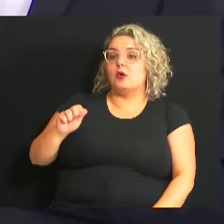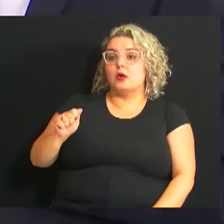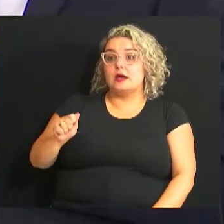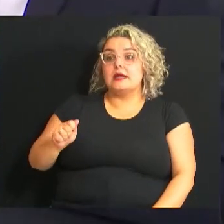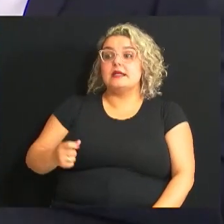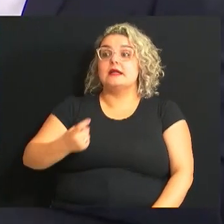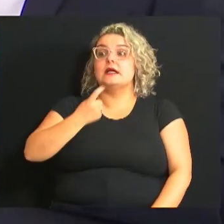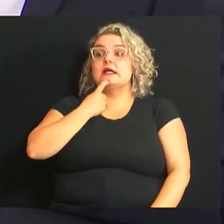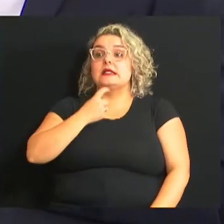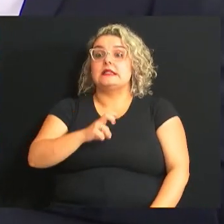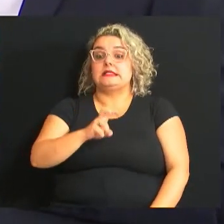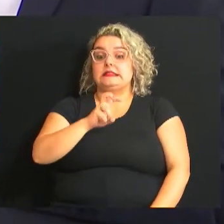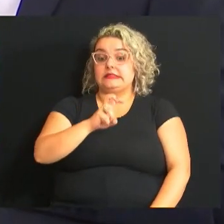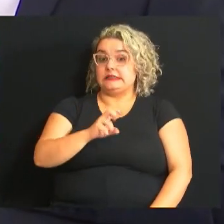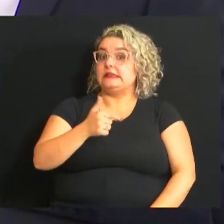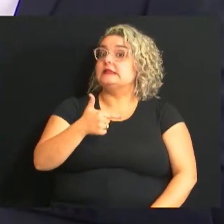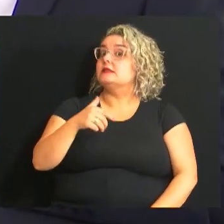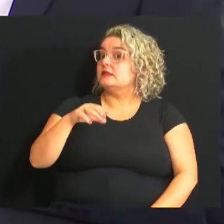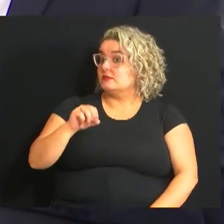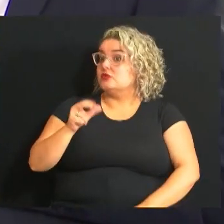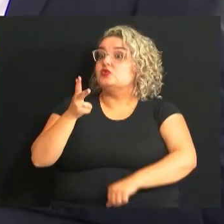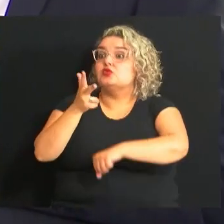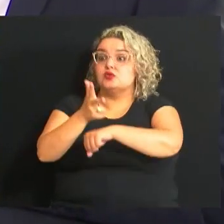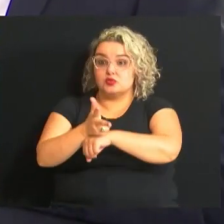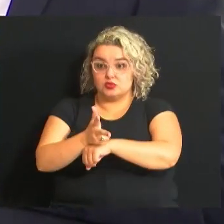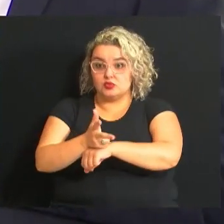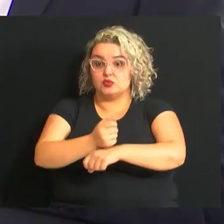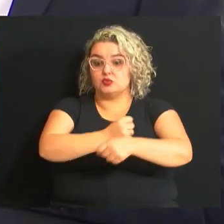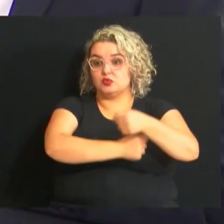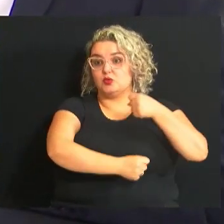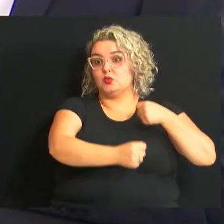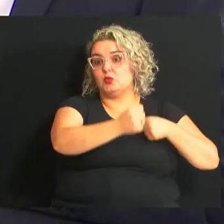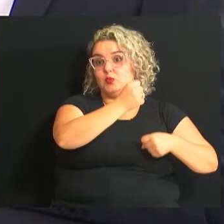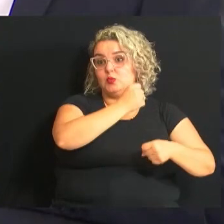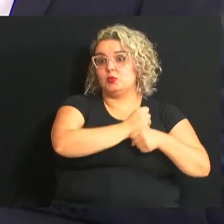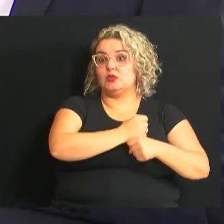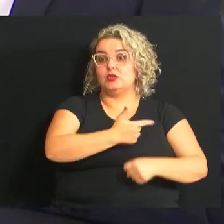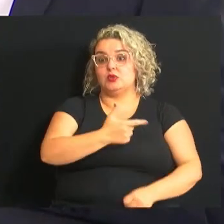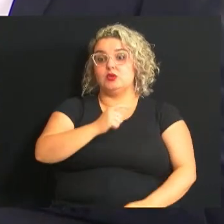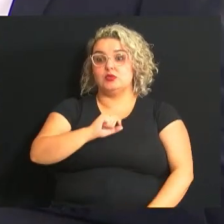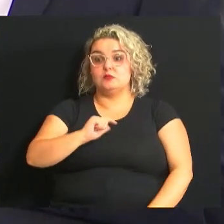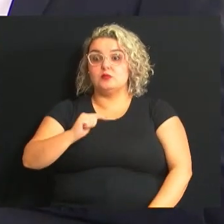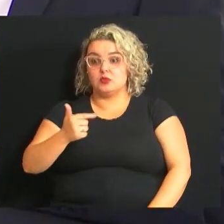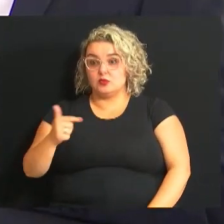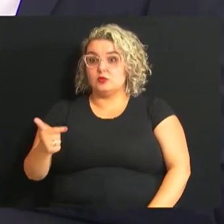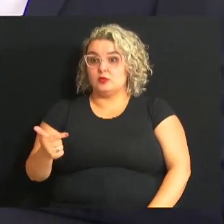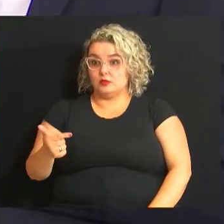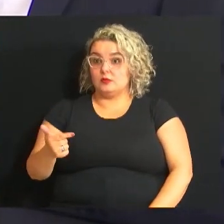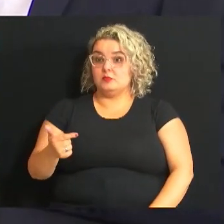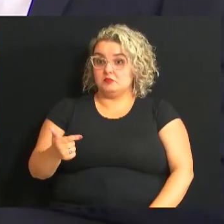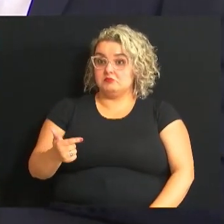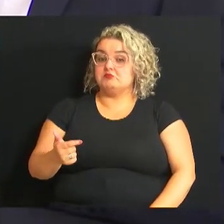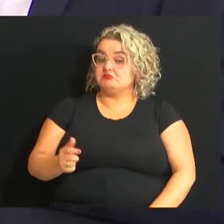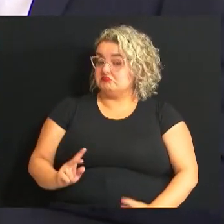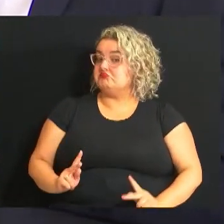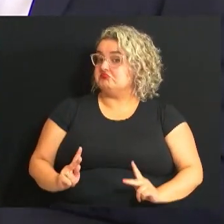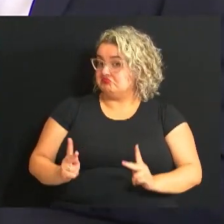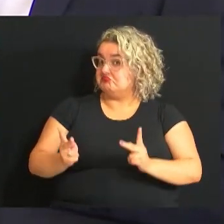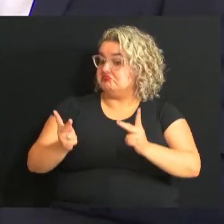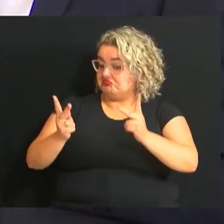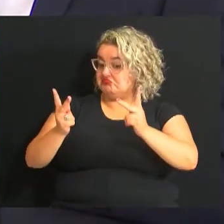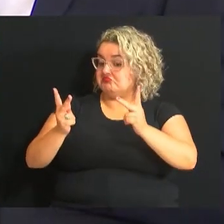520 câmeras, não é? No ano passado, 2022, superando inclusive a meta,